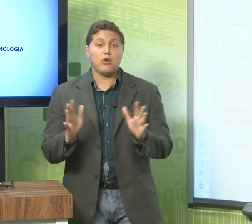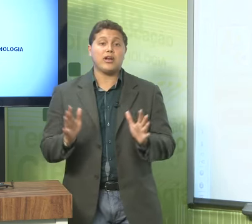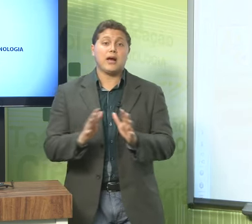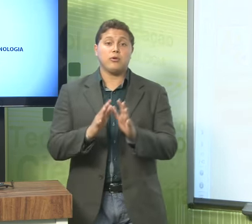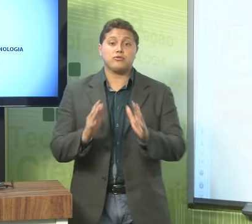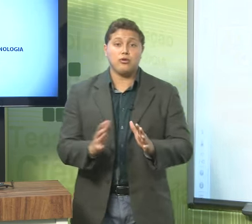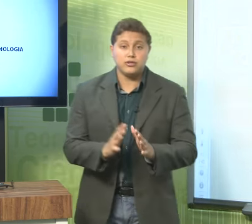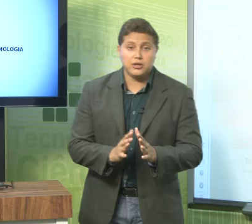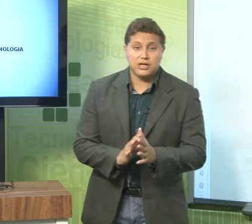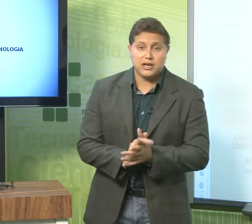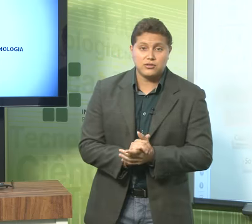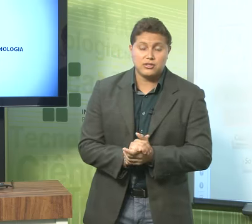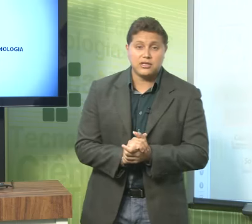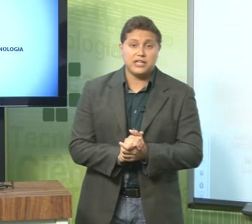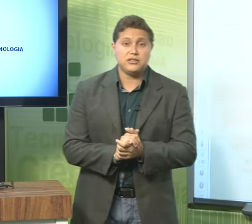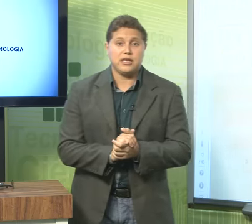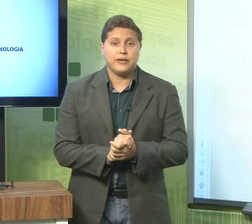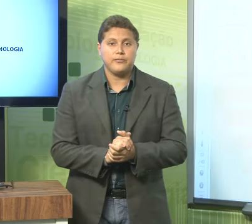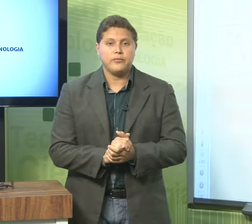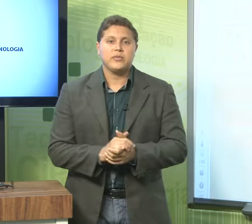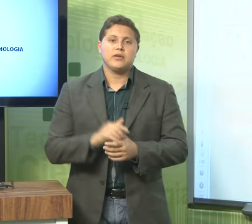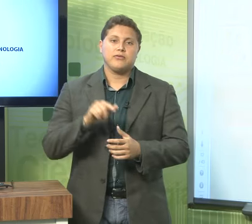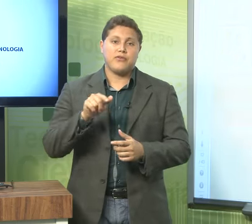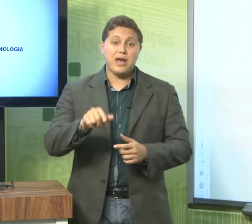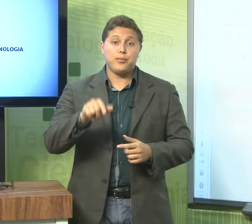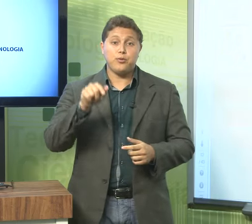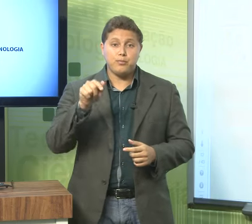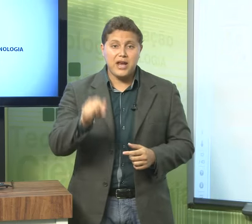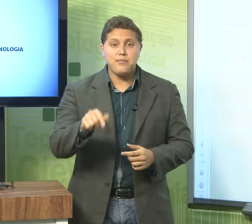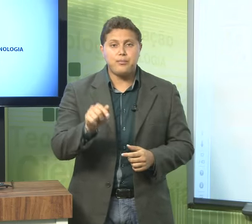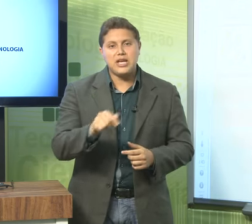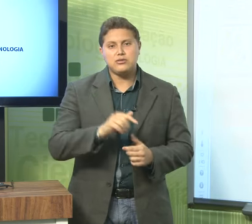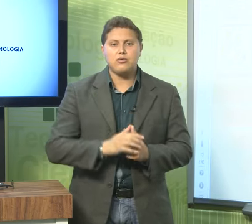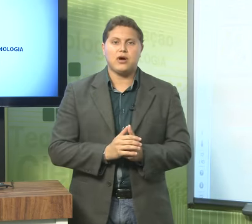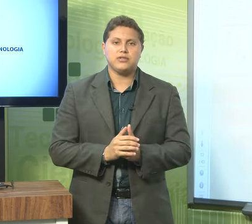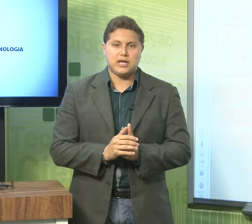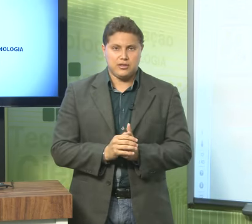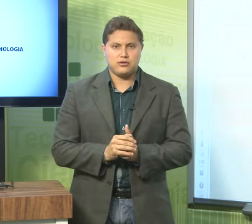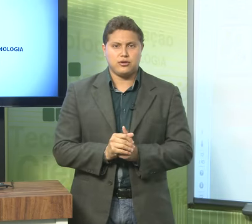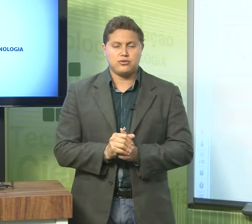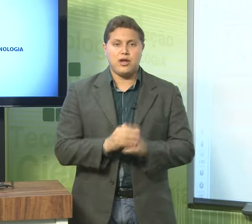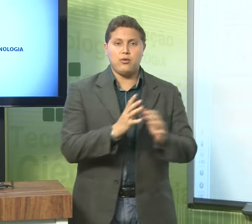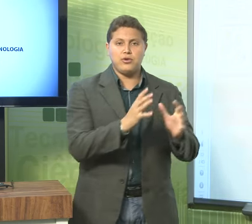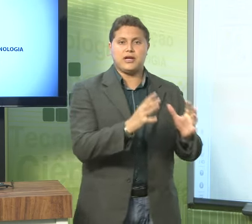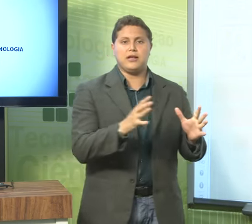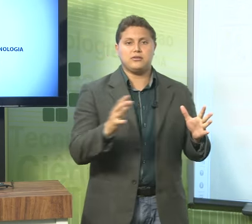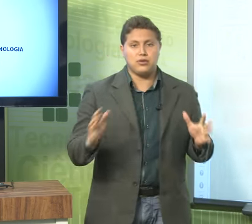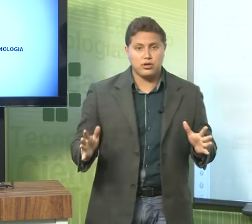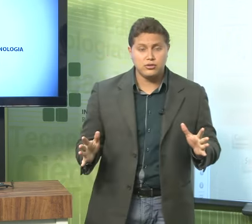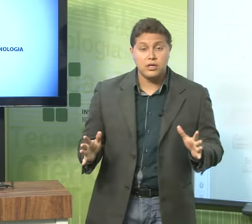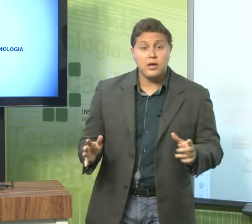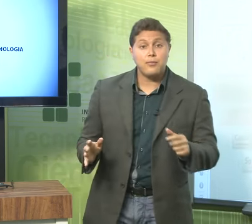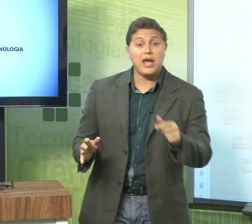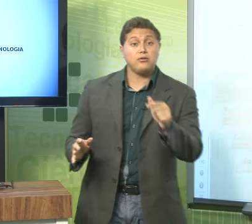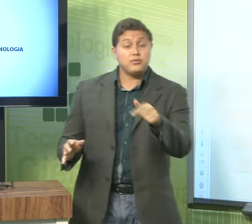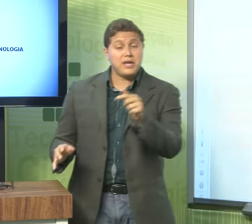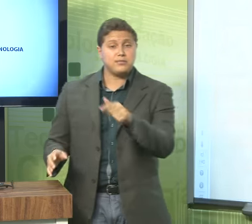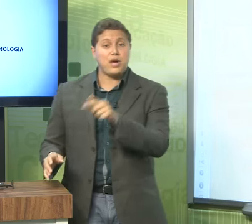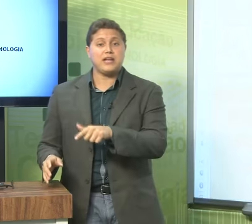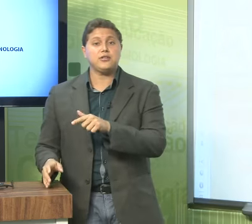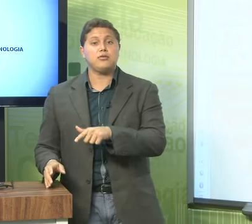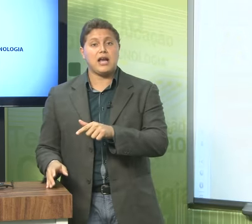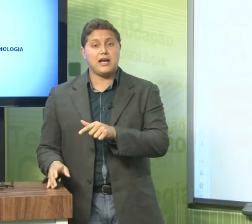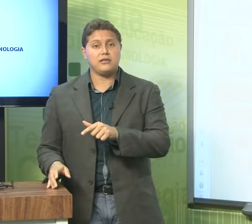o valor, acabou todo o dinheiro que aquela sociedade tem. Vai para o bem pessoal de cada sócio. Reúne aqueles sócios, pega os